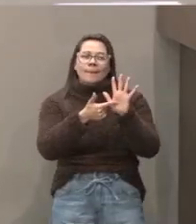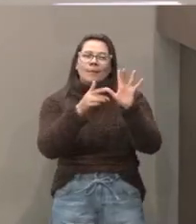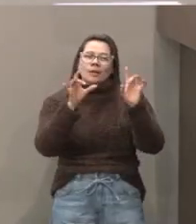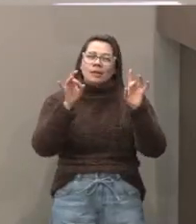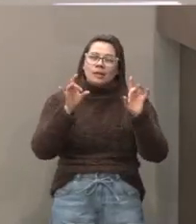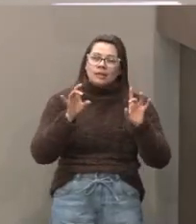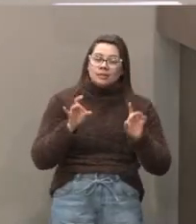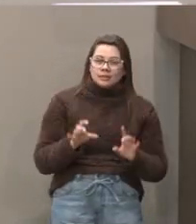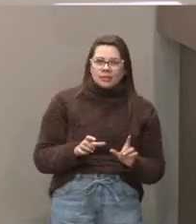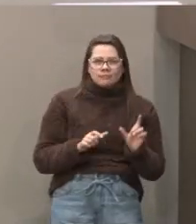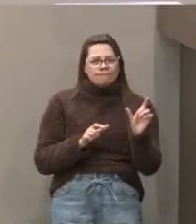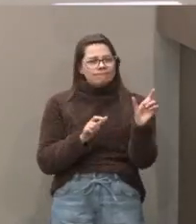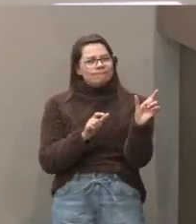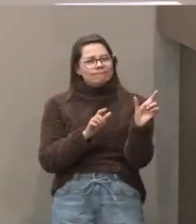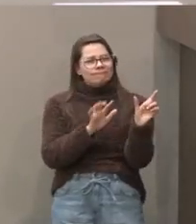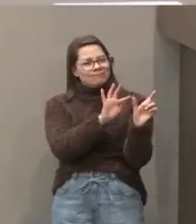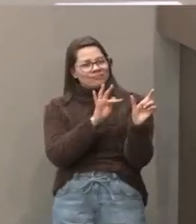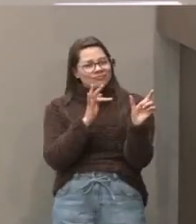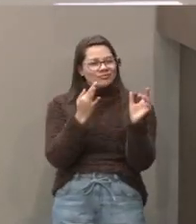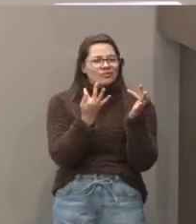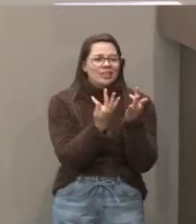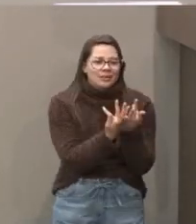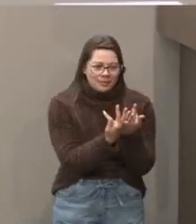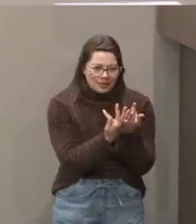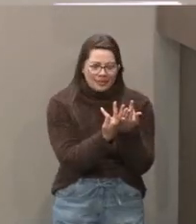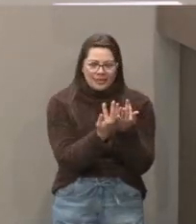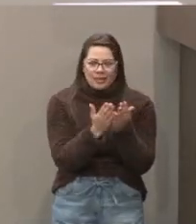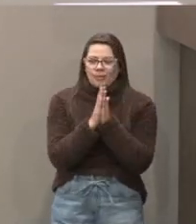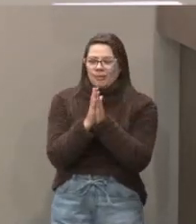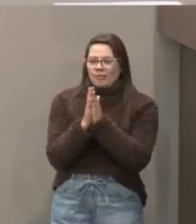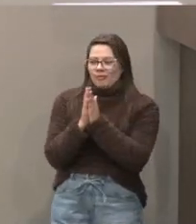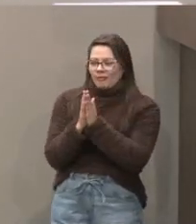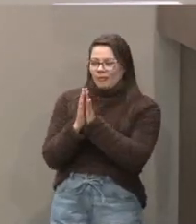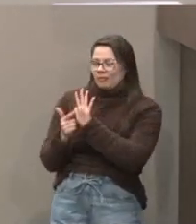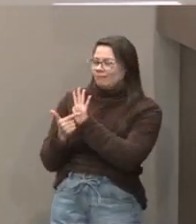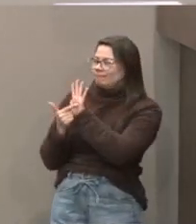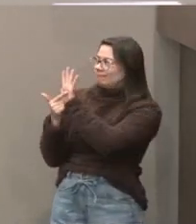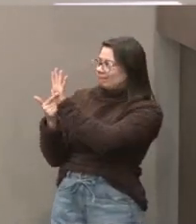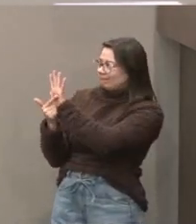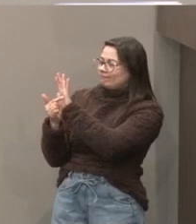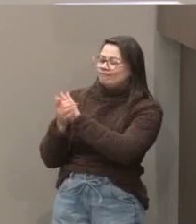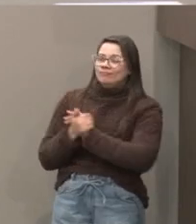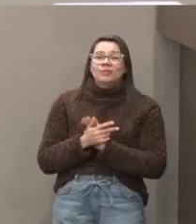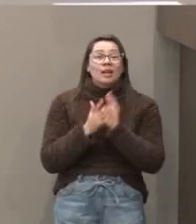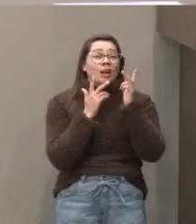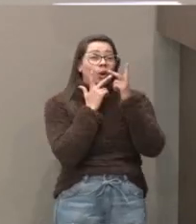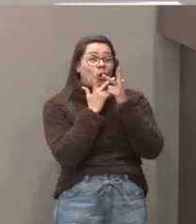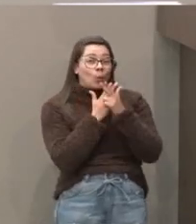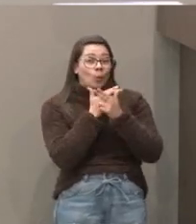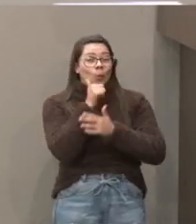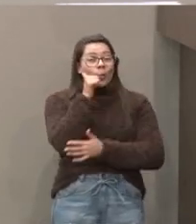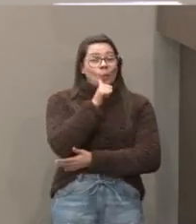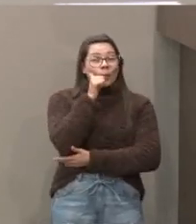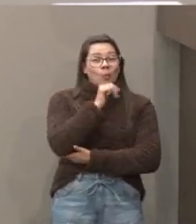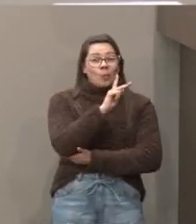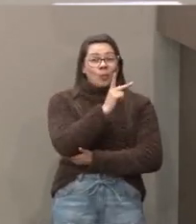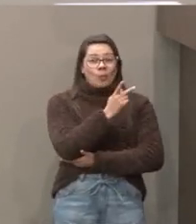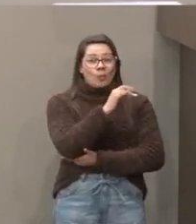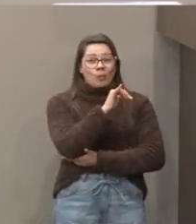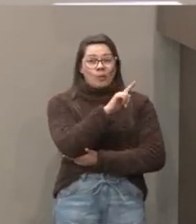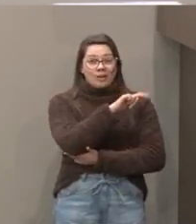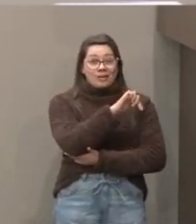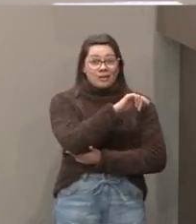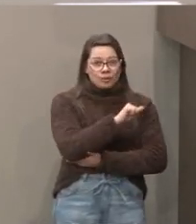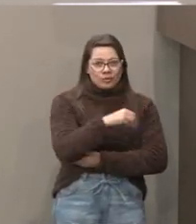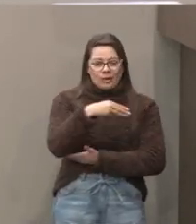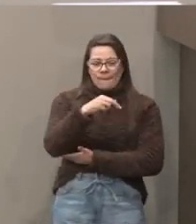especial: família. Por favor, Miqueias. Assim como a Dona Hilda, sua filha